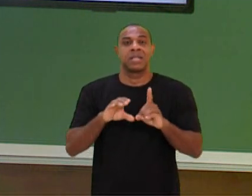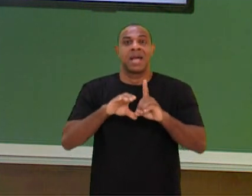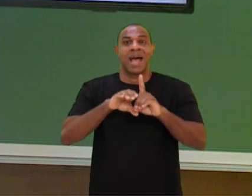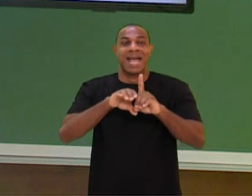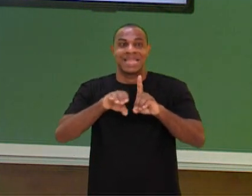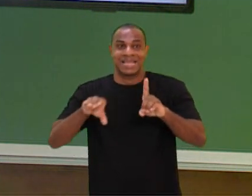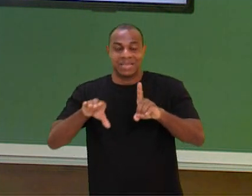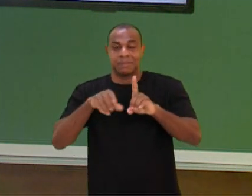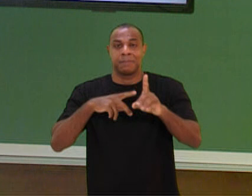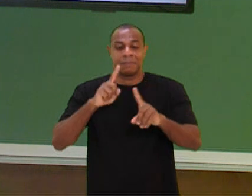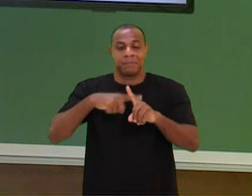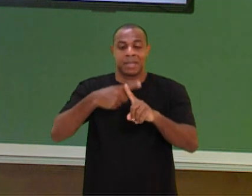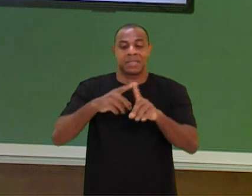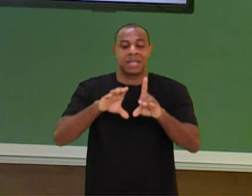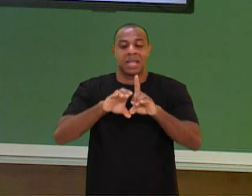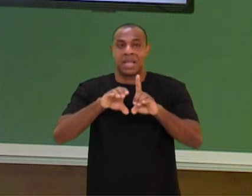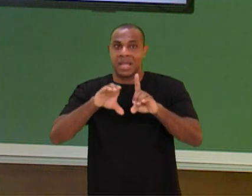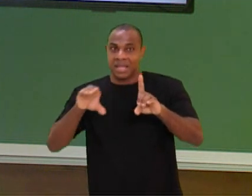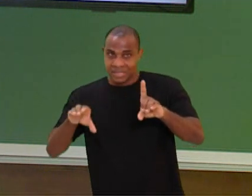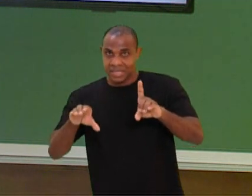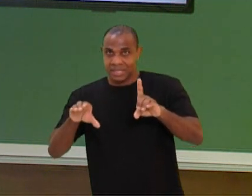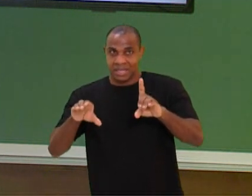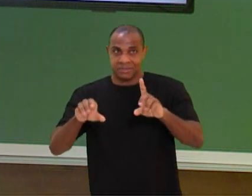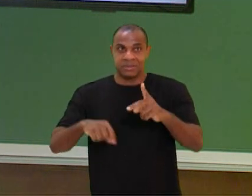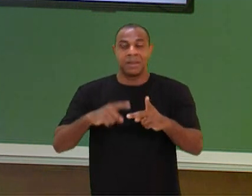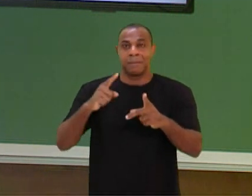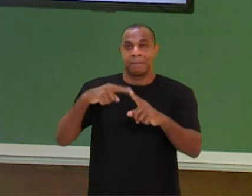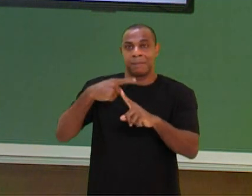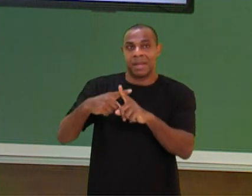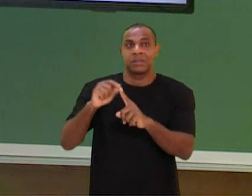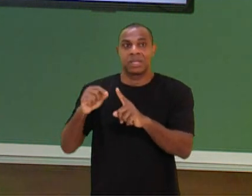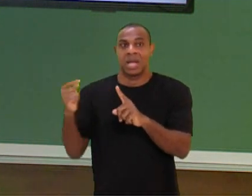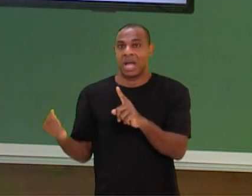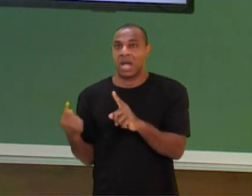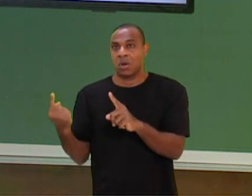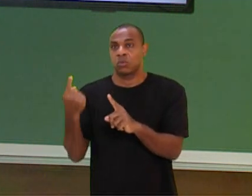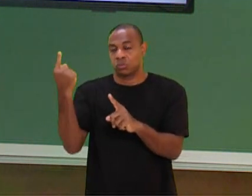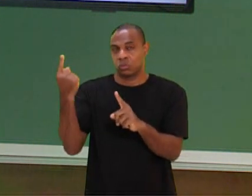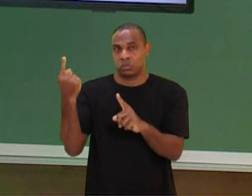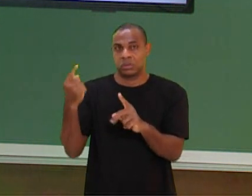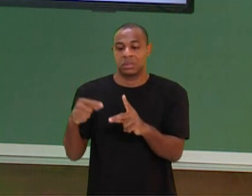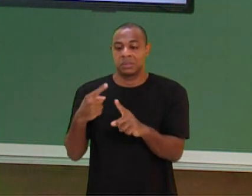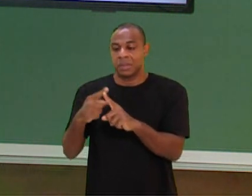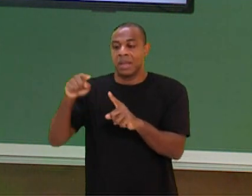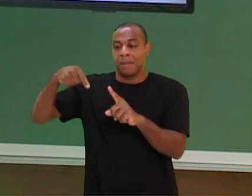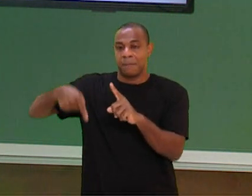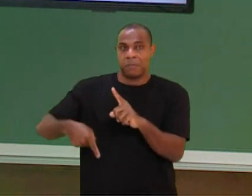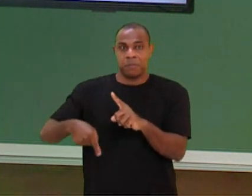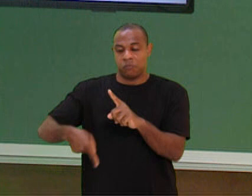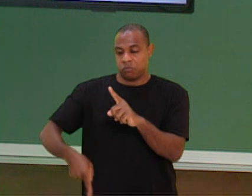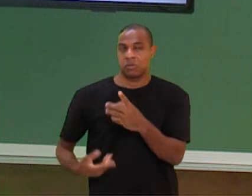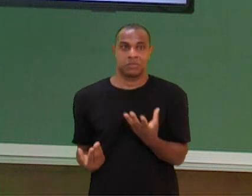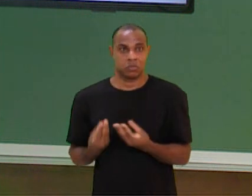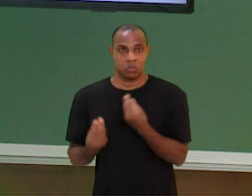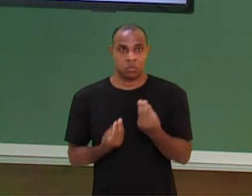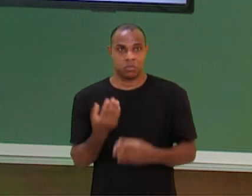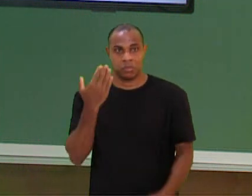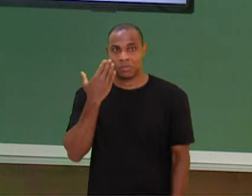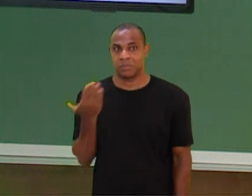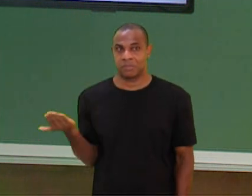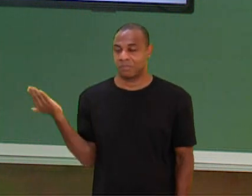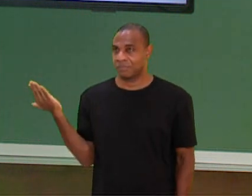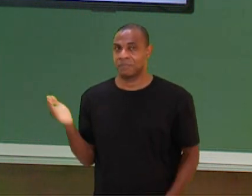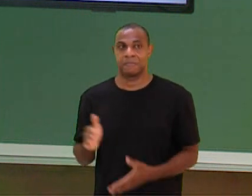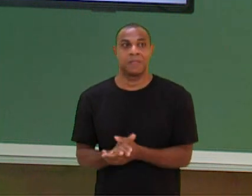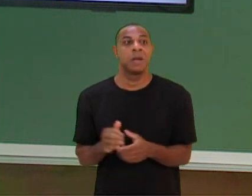a altura, certo? Na verdade, a profundidade do local. E eu posso também aqui calcular, através dela, uma variação